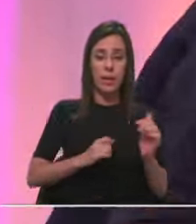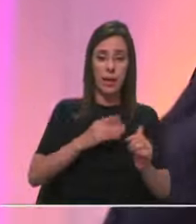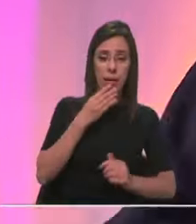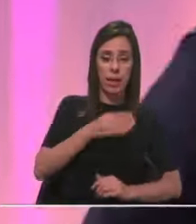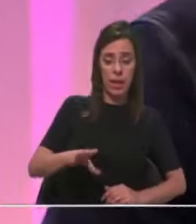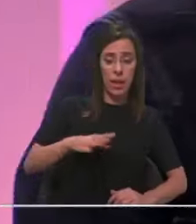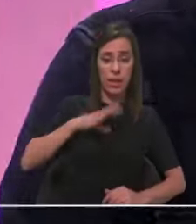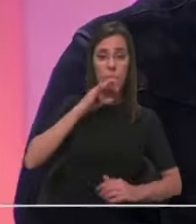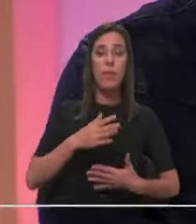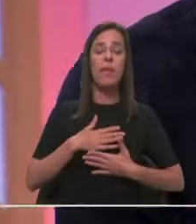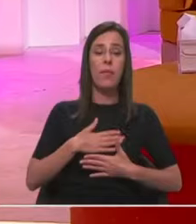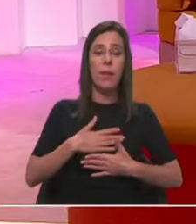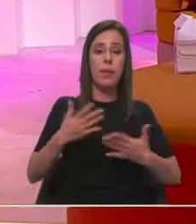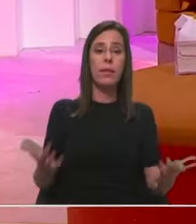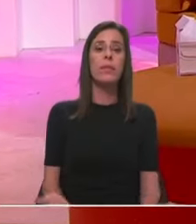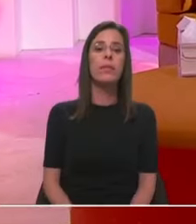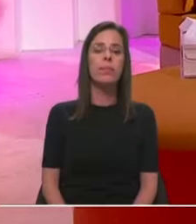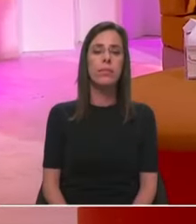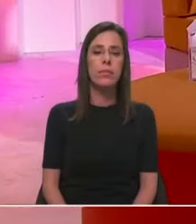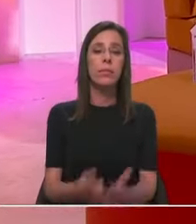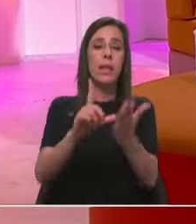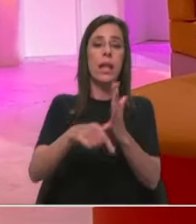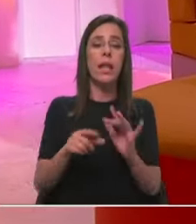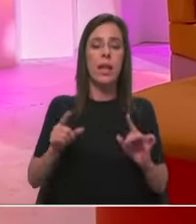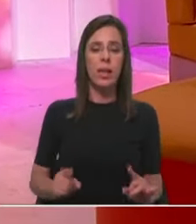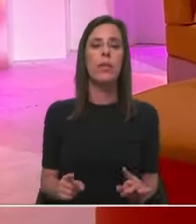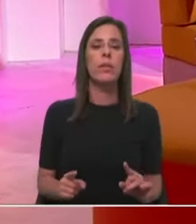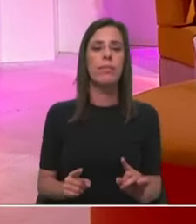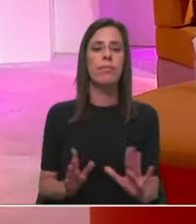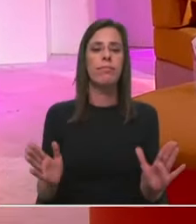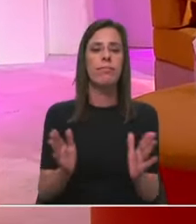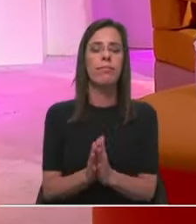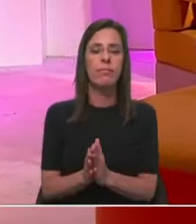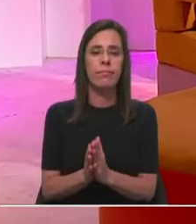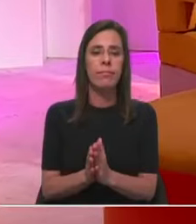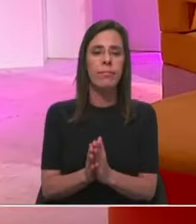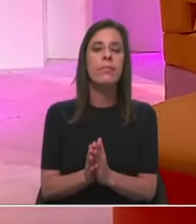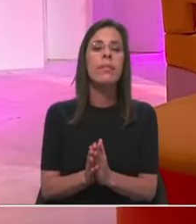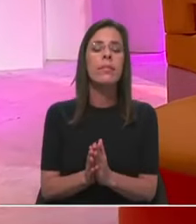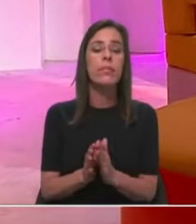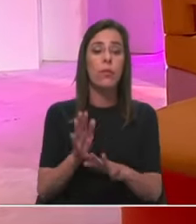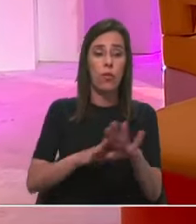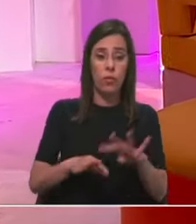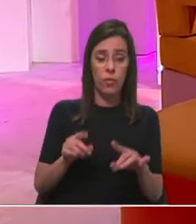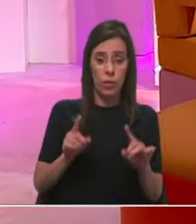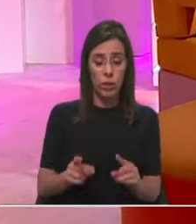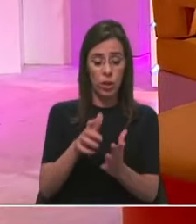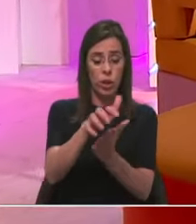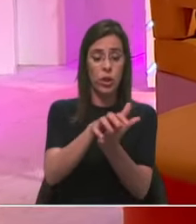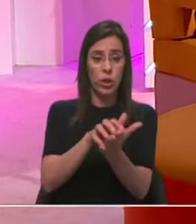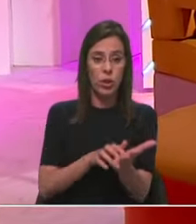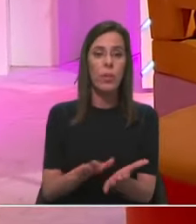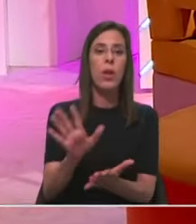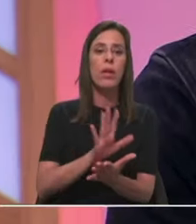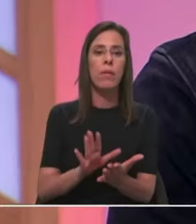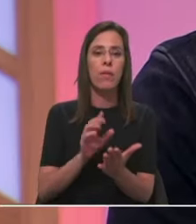família certo o que é que tu podes dizer é que este projeto foi a cozinhado e escrito de